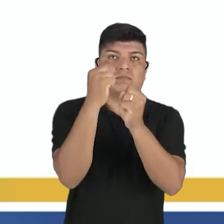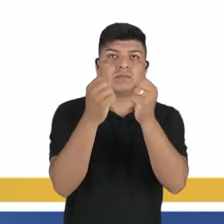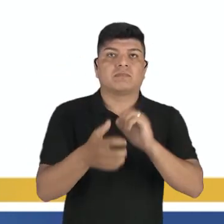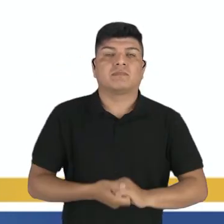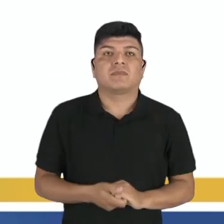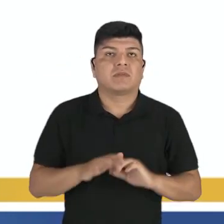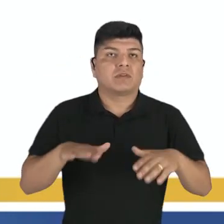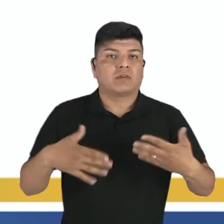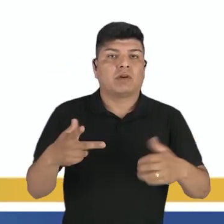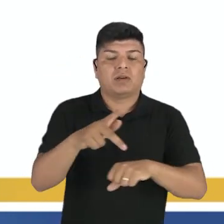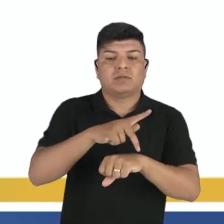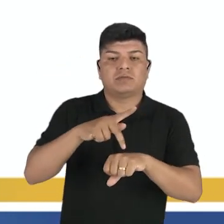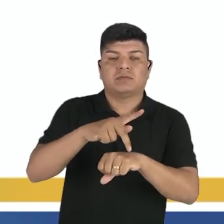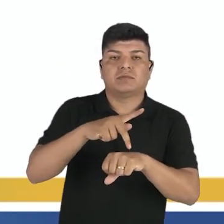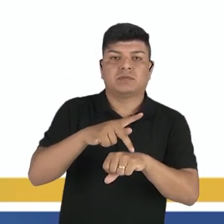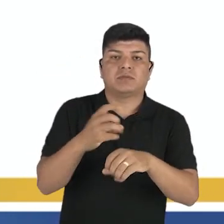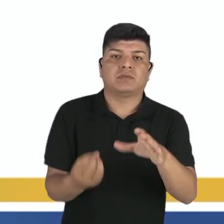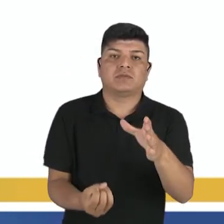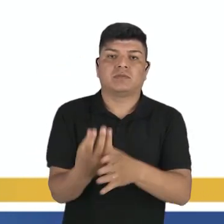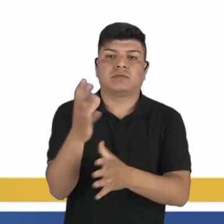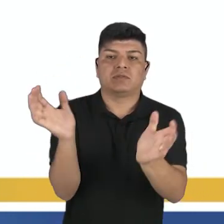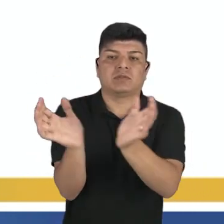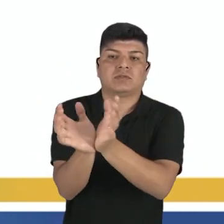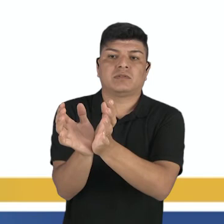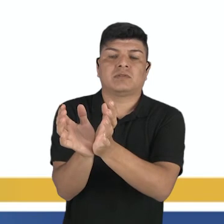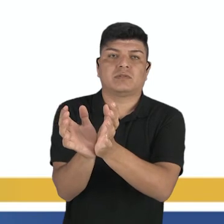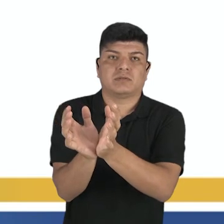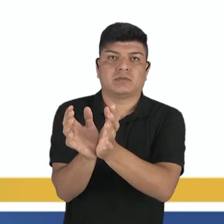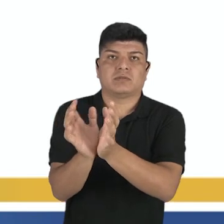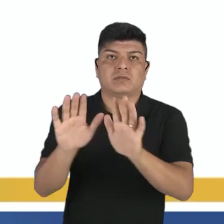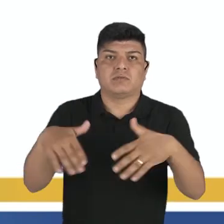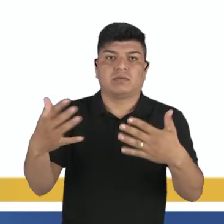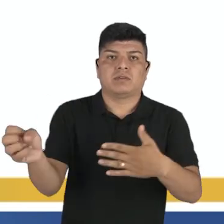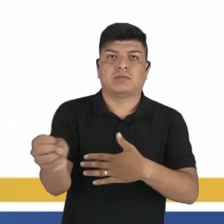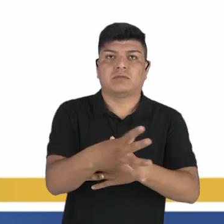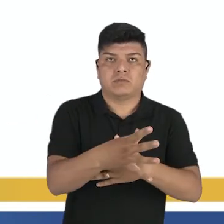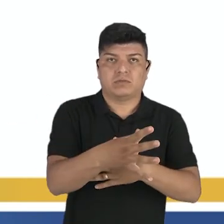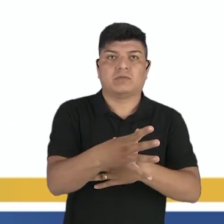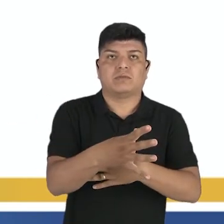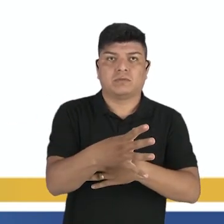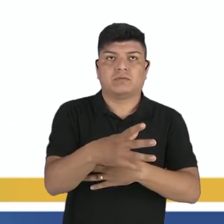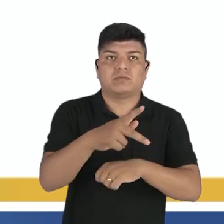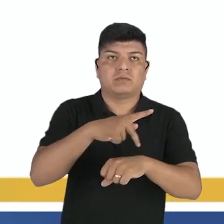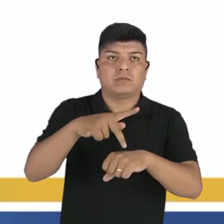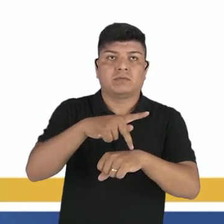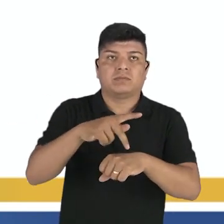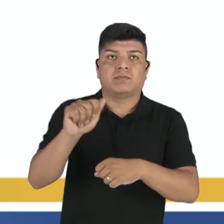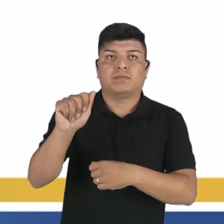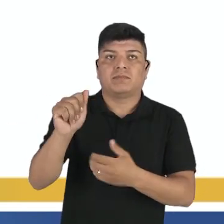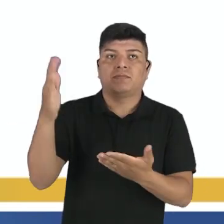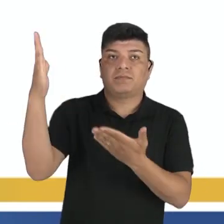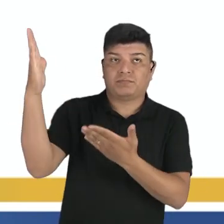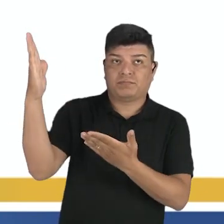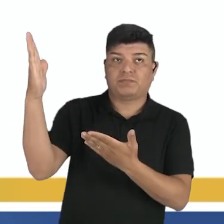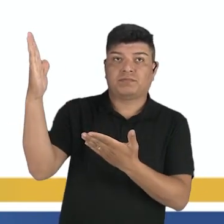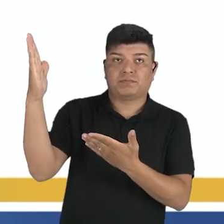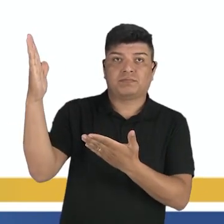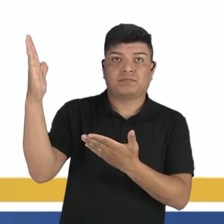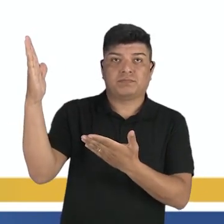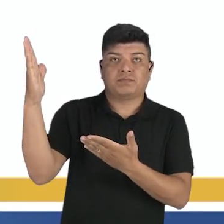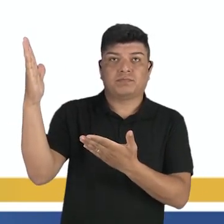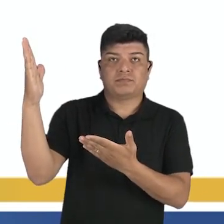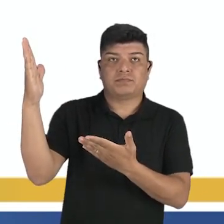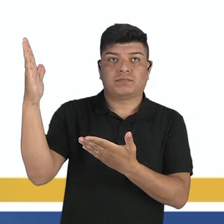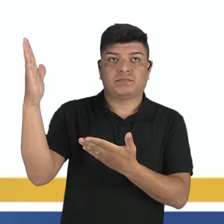industrialização. Quais são os países que formam esse grupo? Ou seja, quais são os novos tigres asiáticos? Letra A, Coreia do Sul, Hong